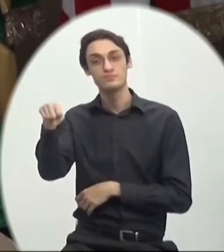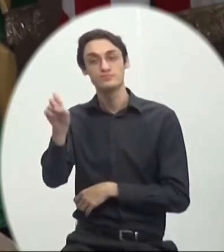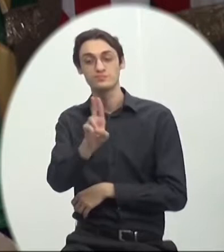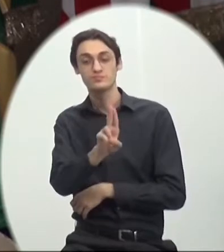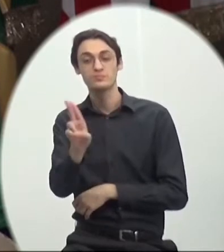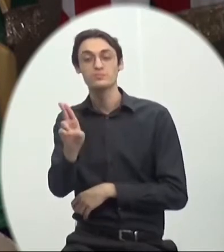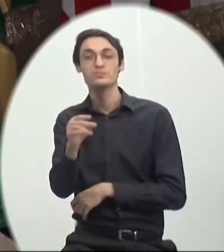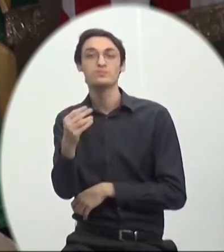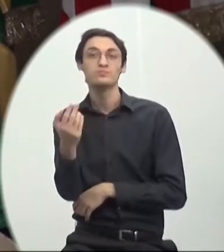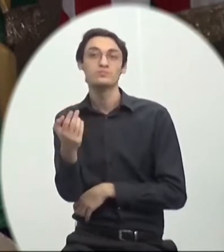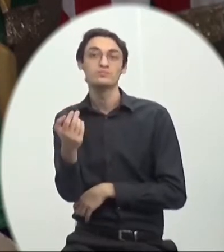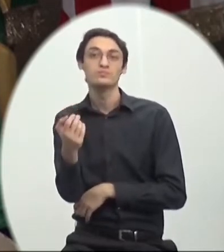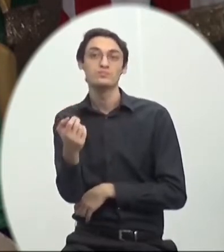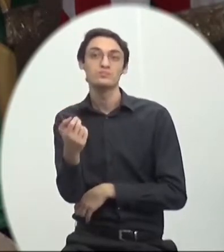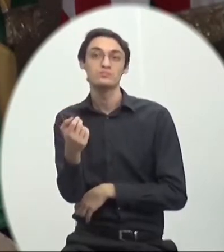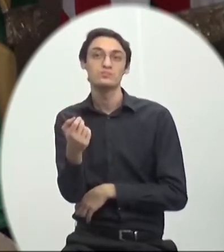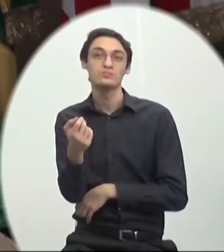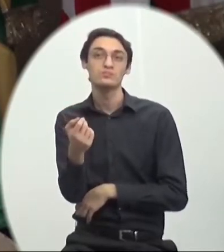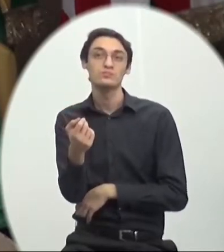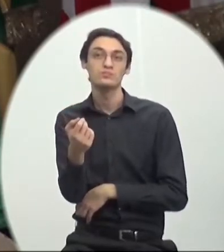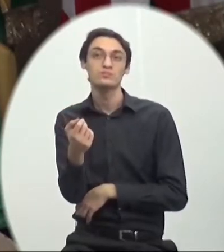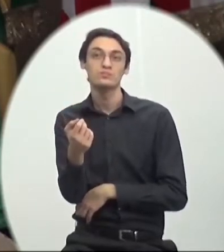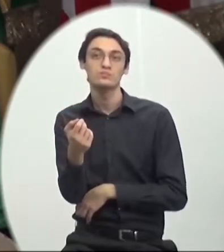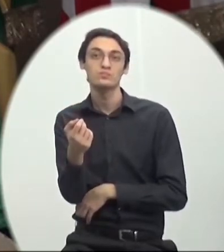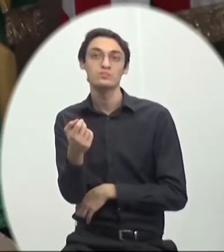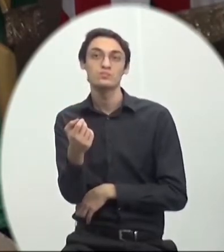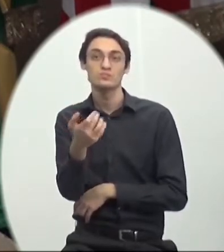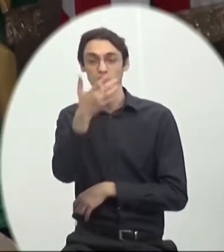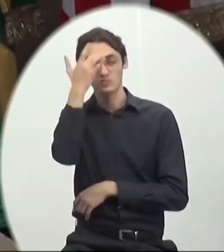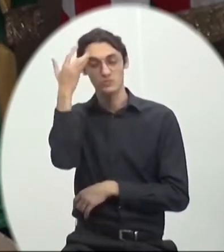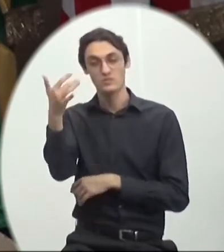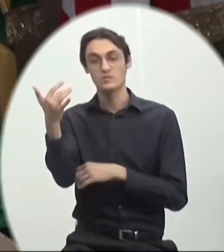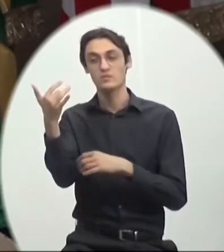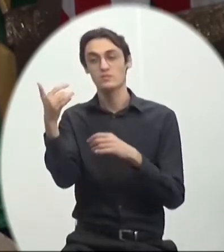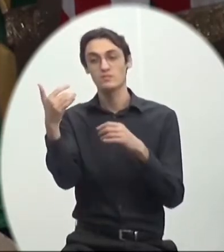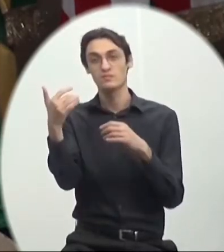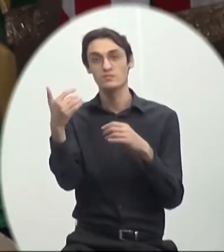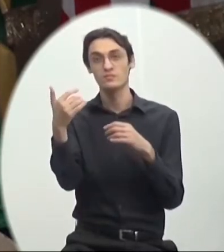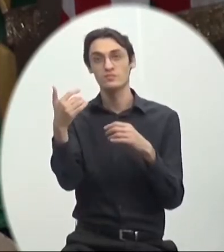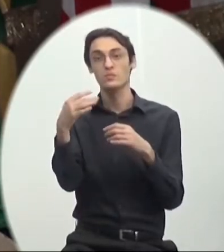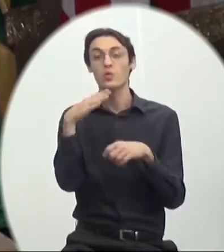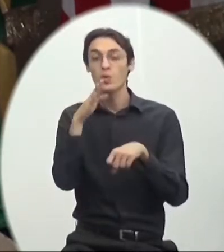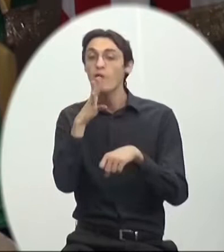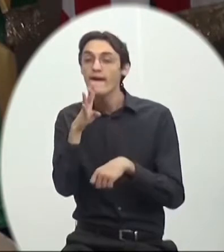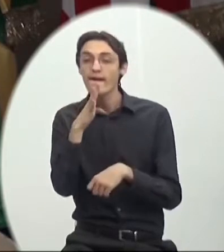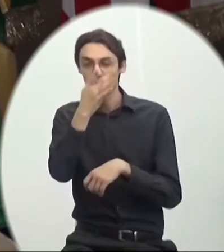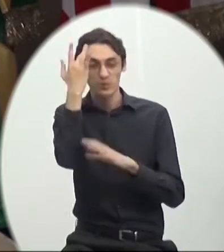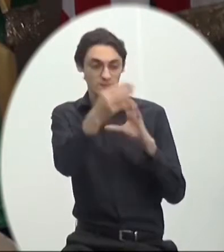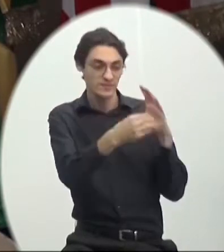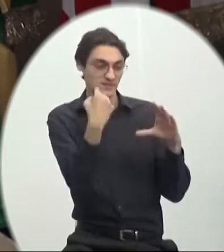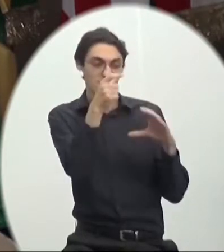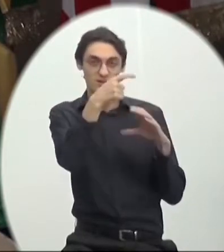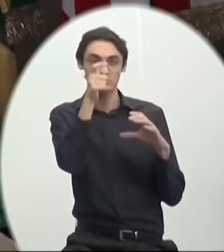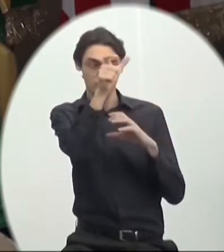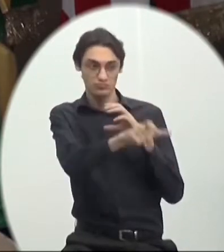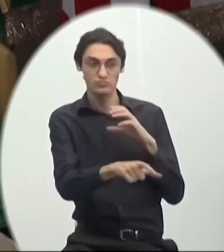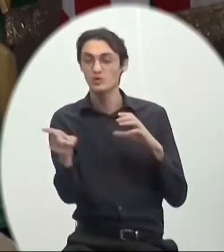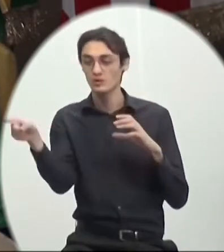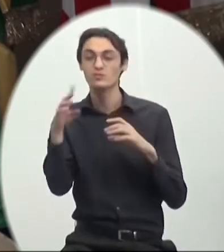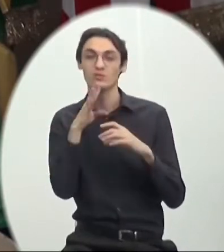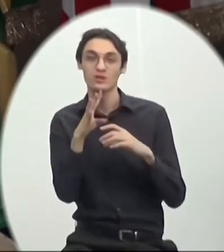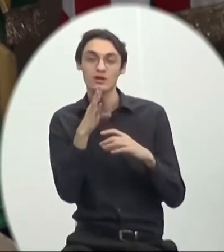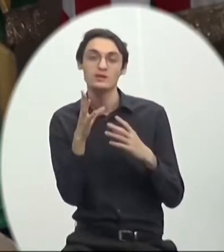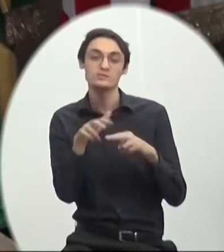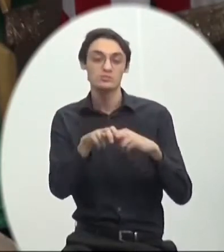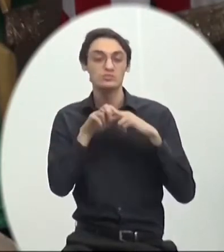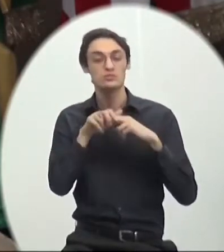pessoa, o áudio, da pessoa que fez o áudio, identificou e deixou bem claro que realmente